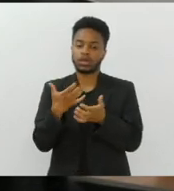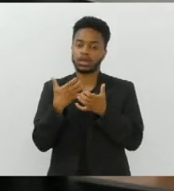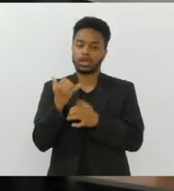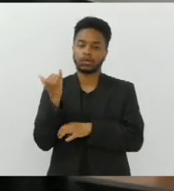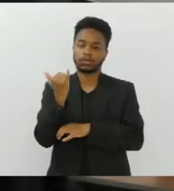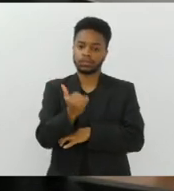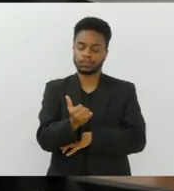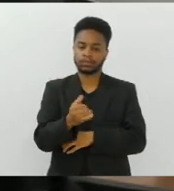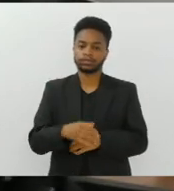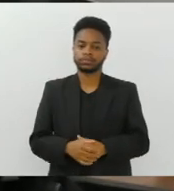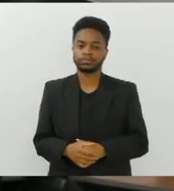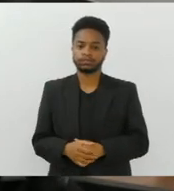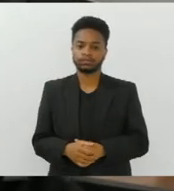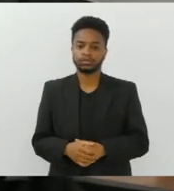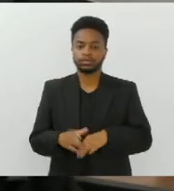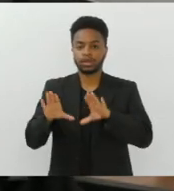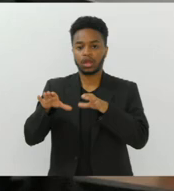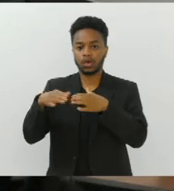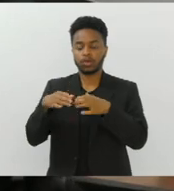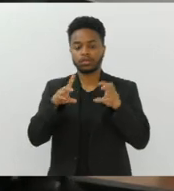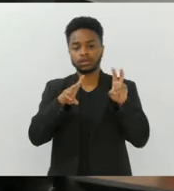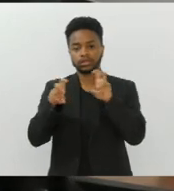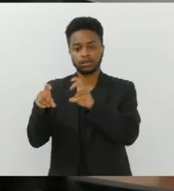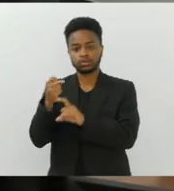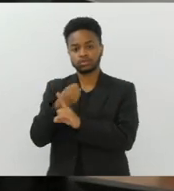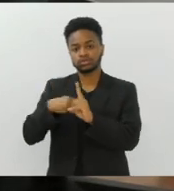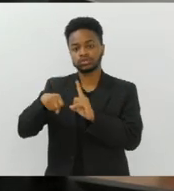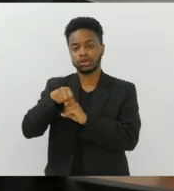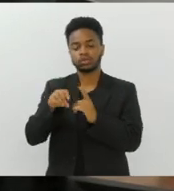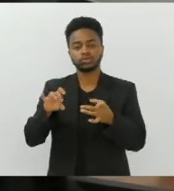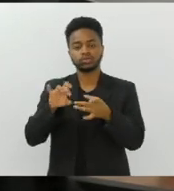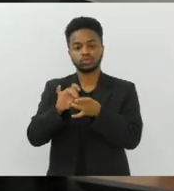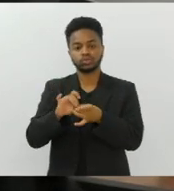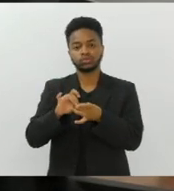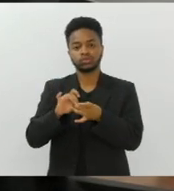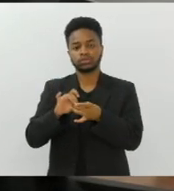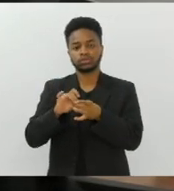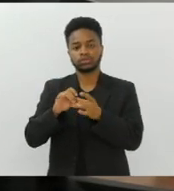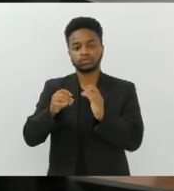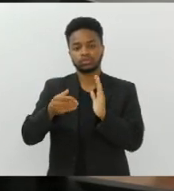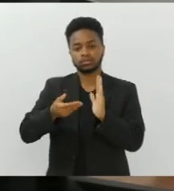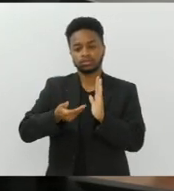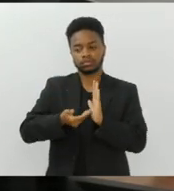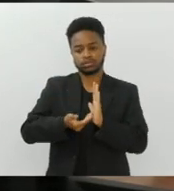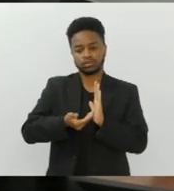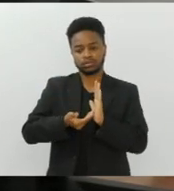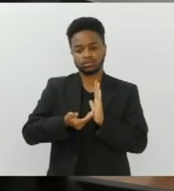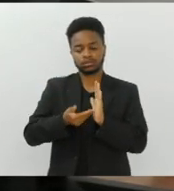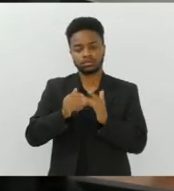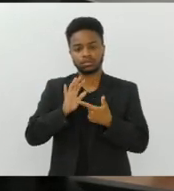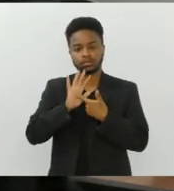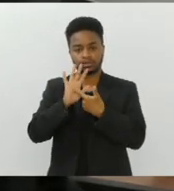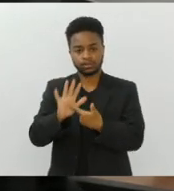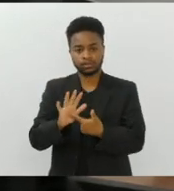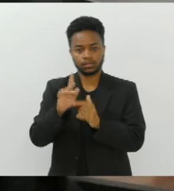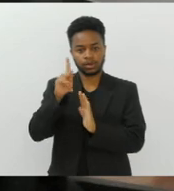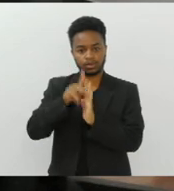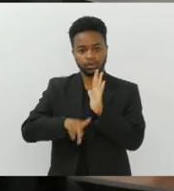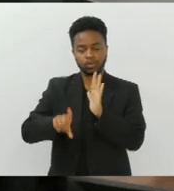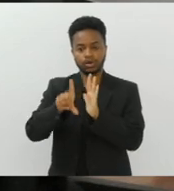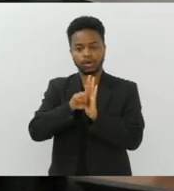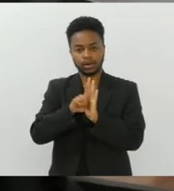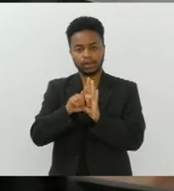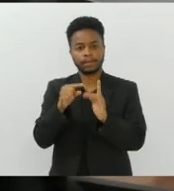isto, partiu da Comissão de Assuntos Sociais da Câmara dos Deputados a apresentação de um projeto de lei